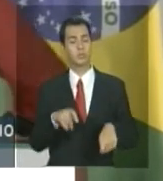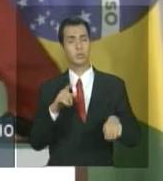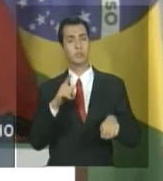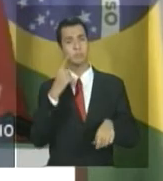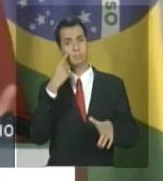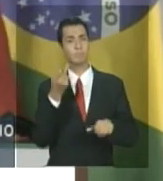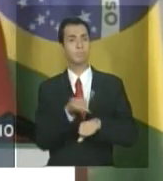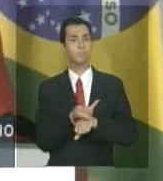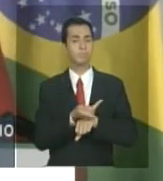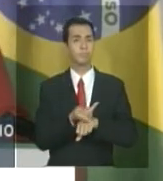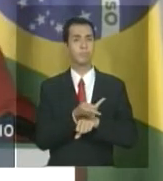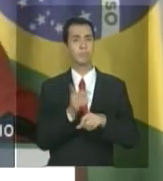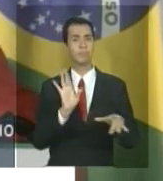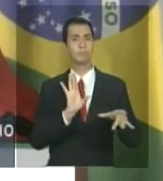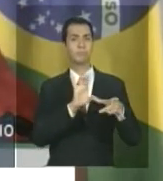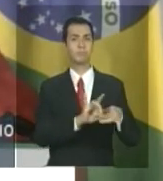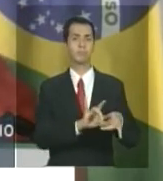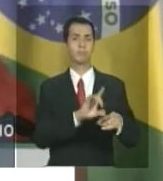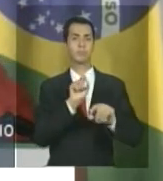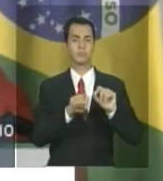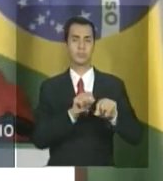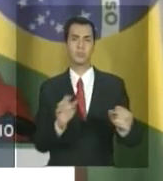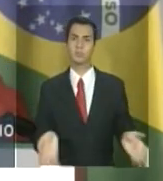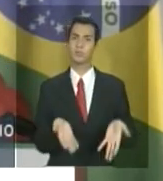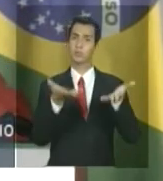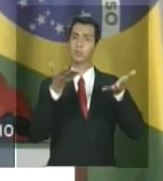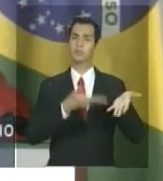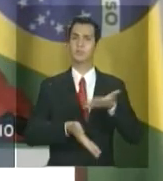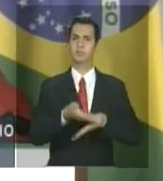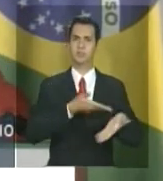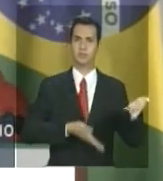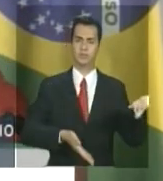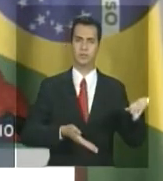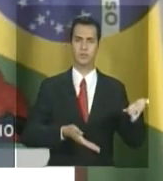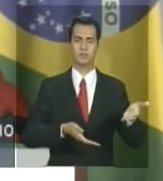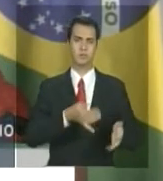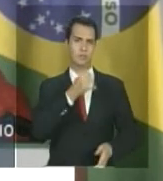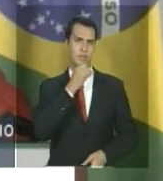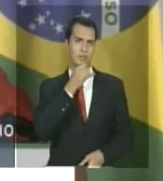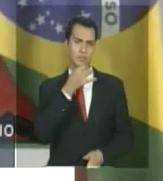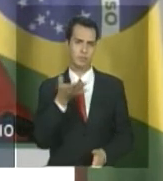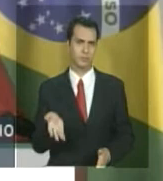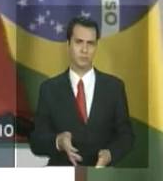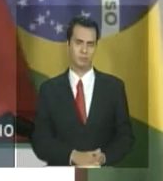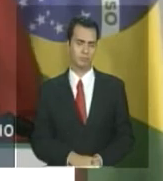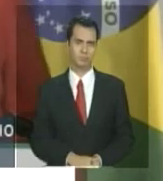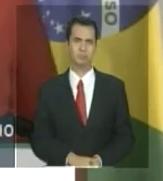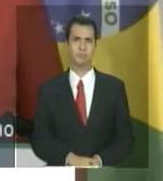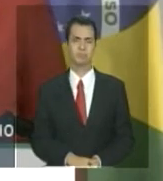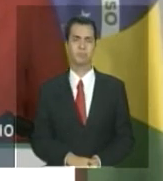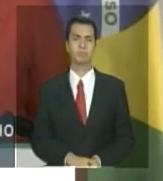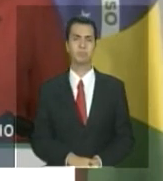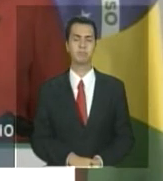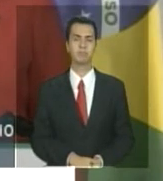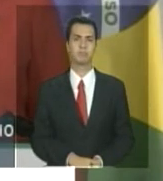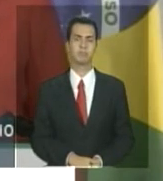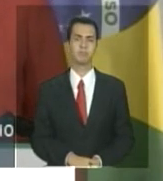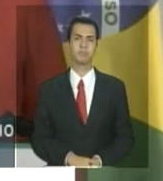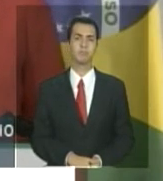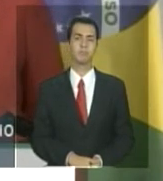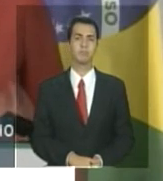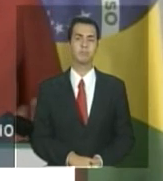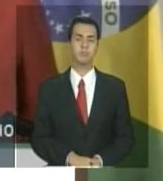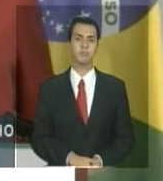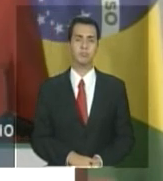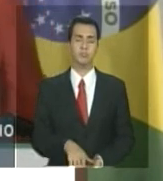que impulsionem as nossas relações, dando um exemplo. Nós também